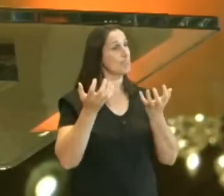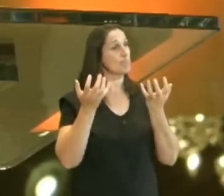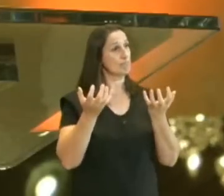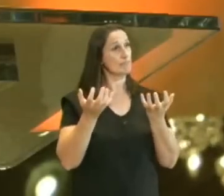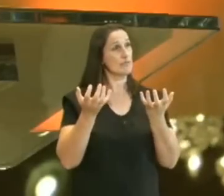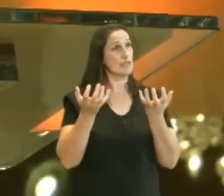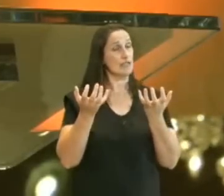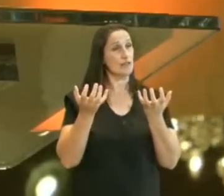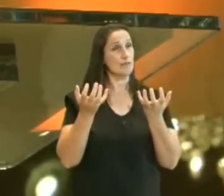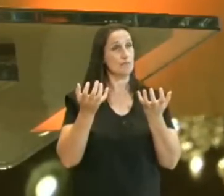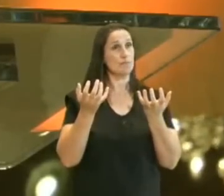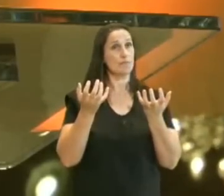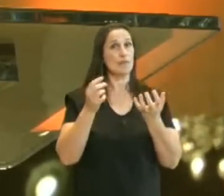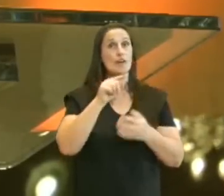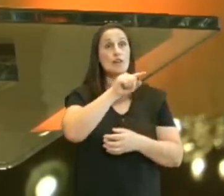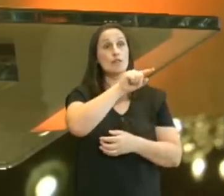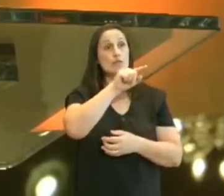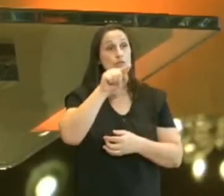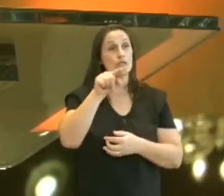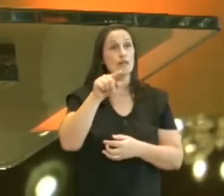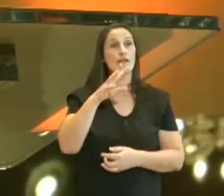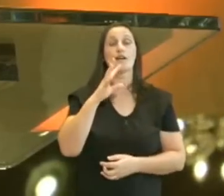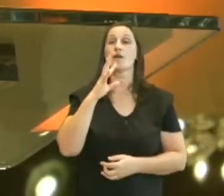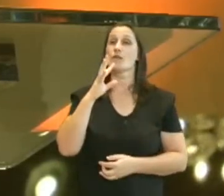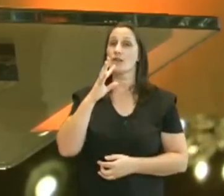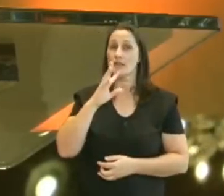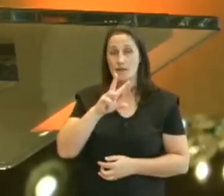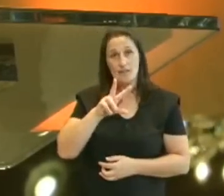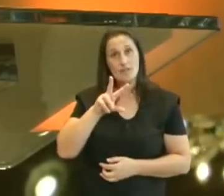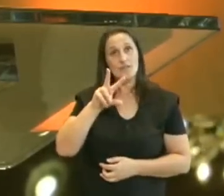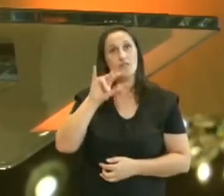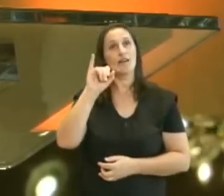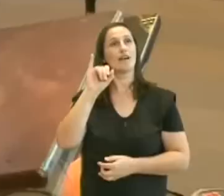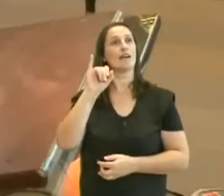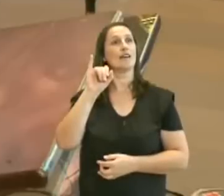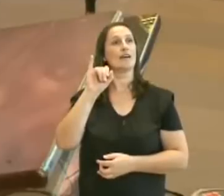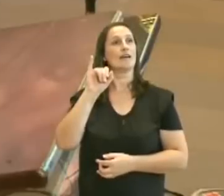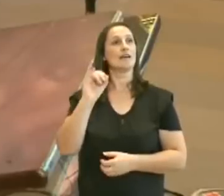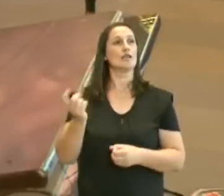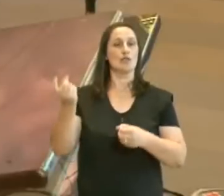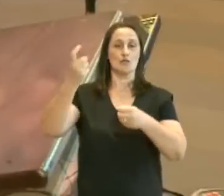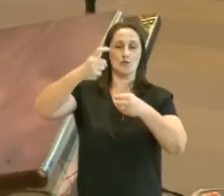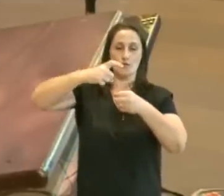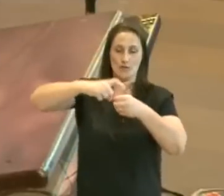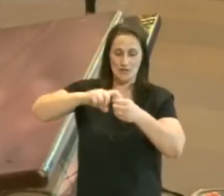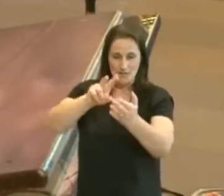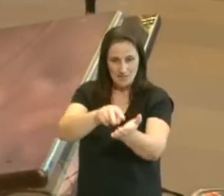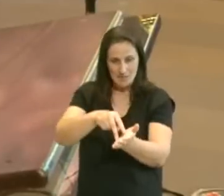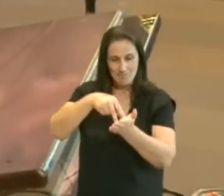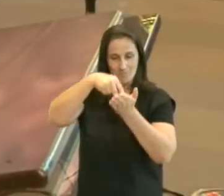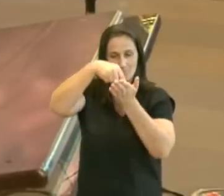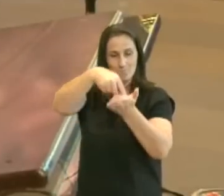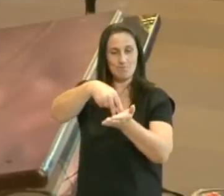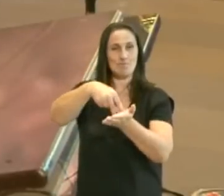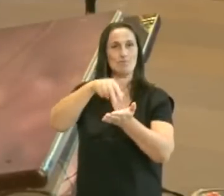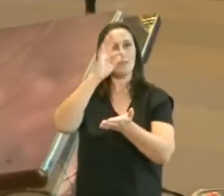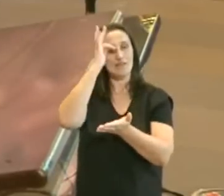e aí você vai conhecê-lo e vai ser erguido outra vez pela graça de Deus.